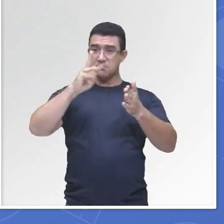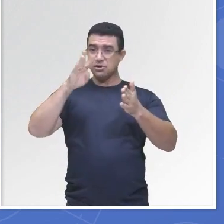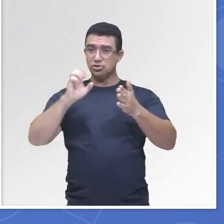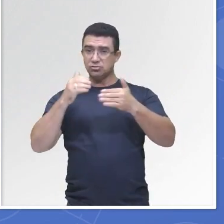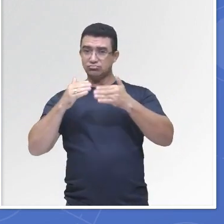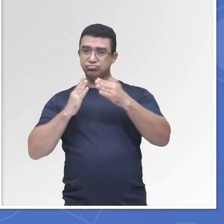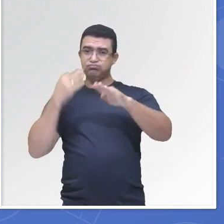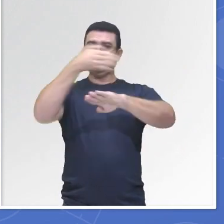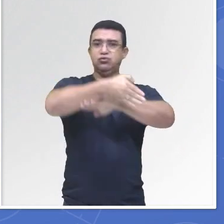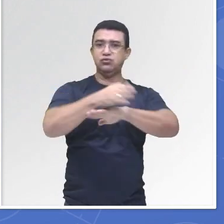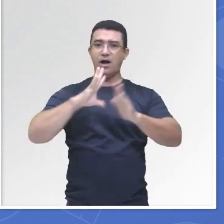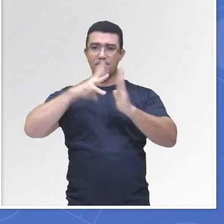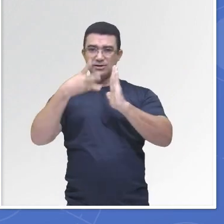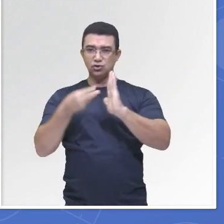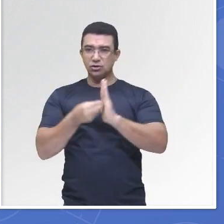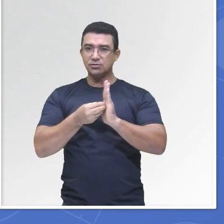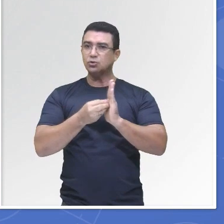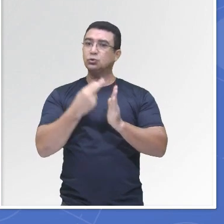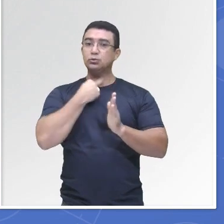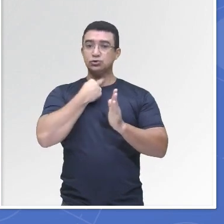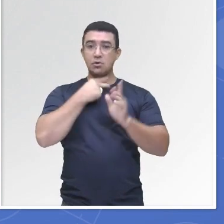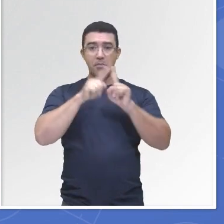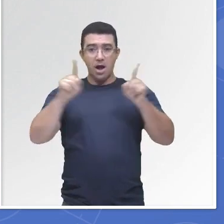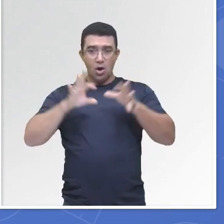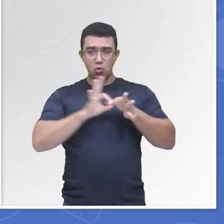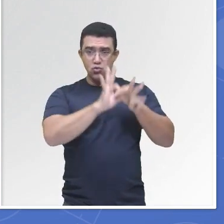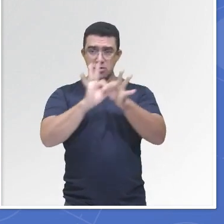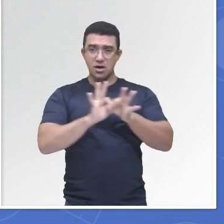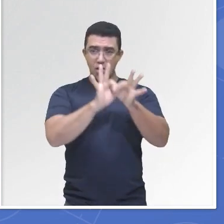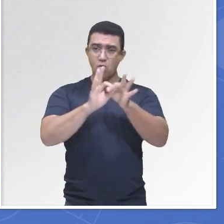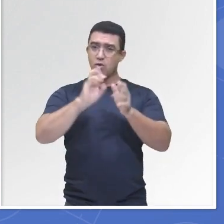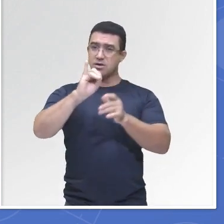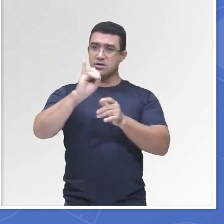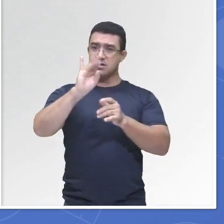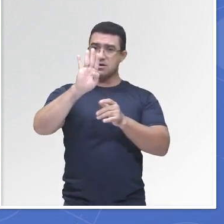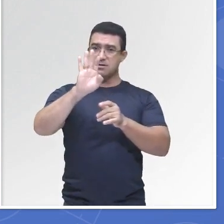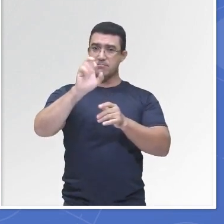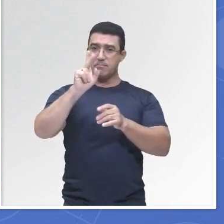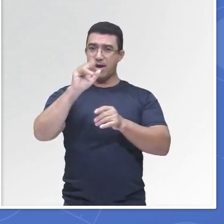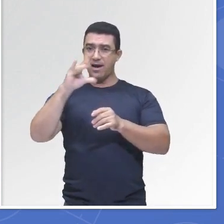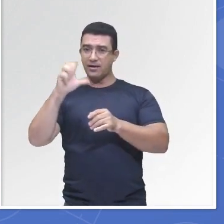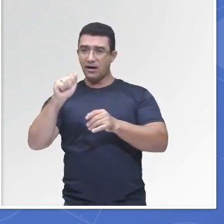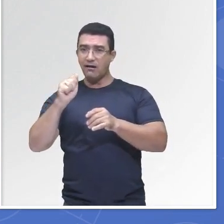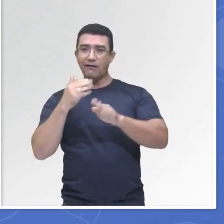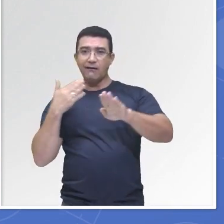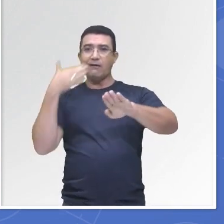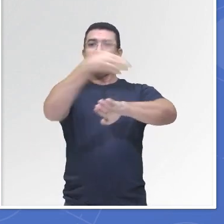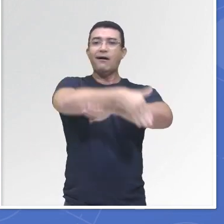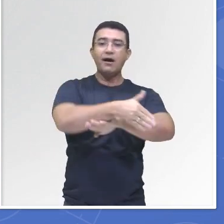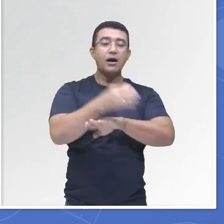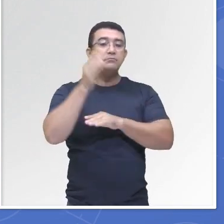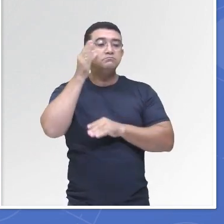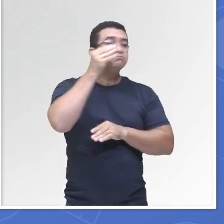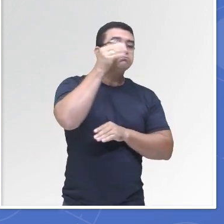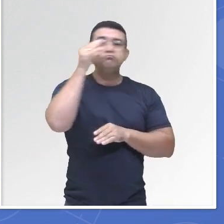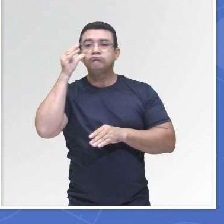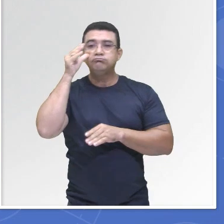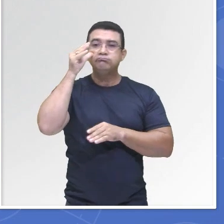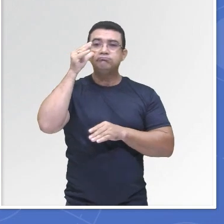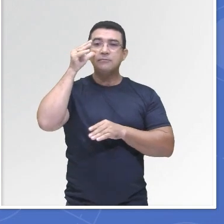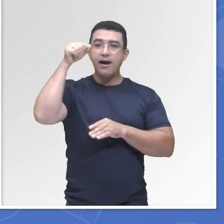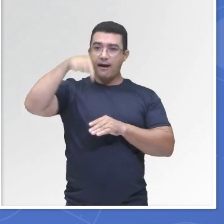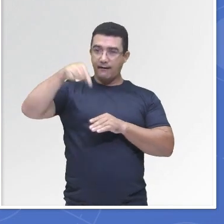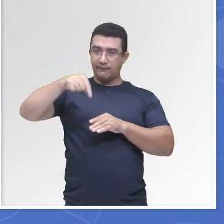deles. Só que com a União Ibérica eles vão e ultrapassam essa linha e vêm dar uma espiadinha aqui